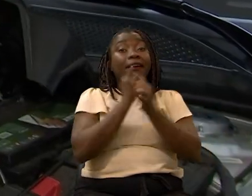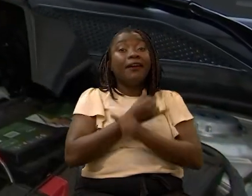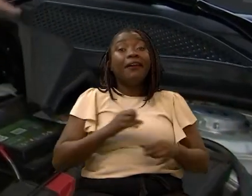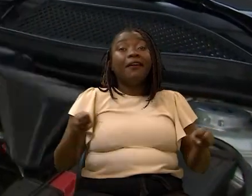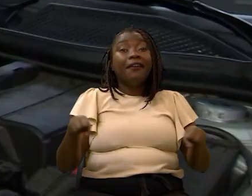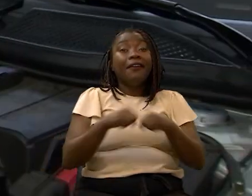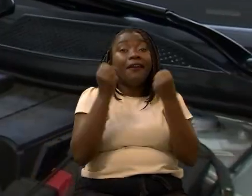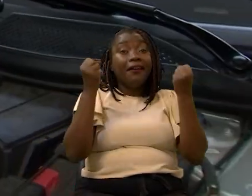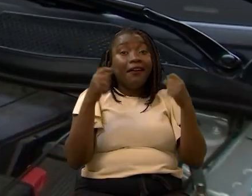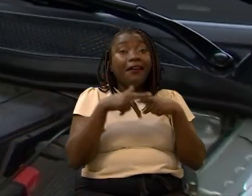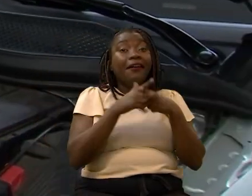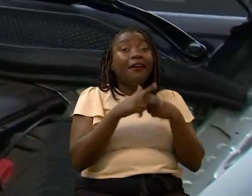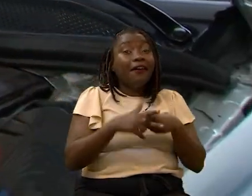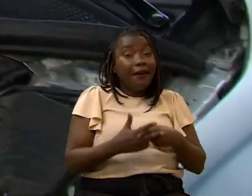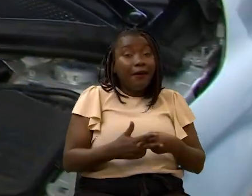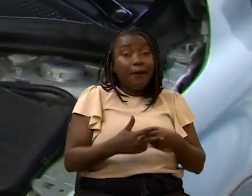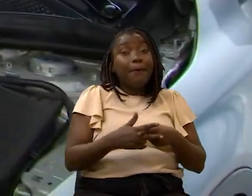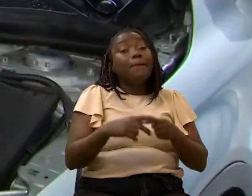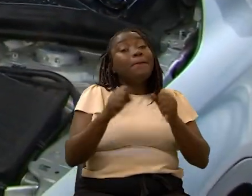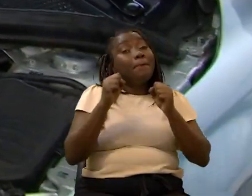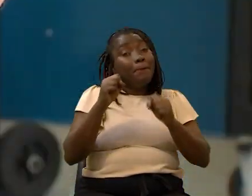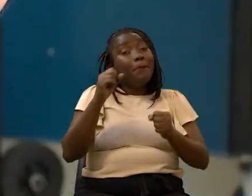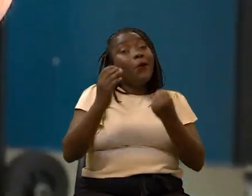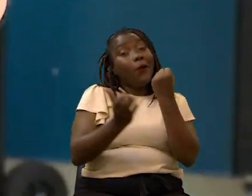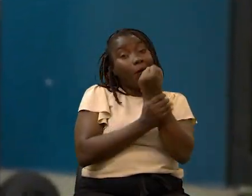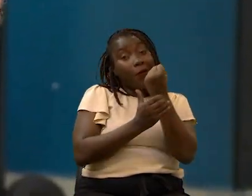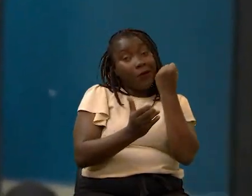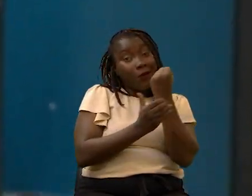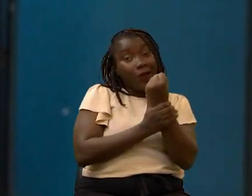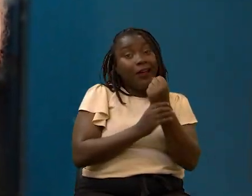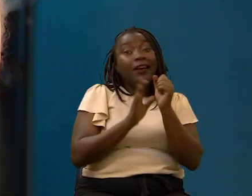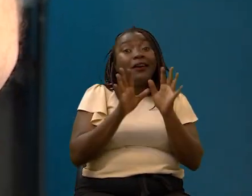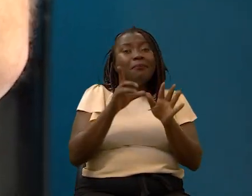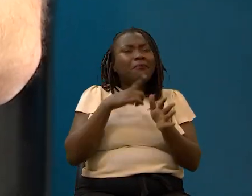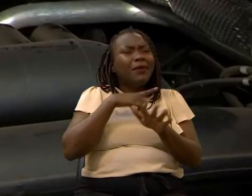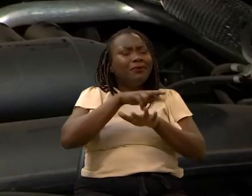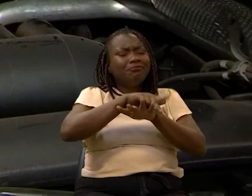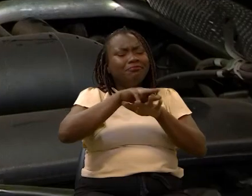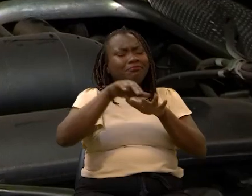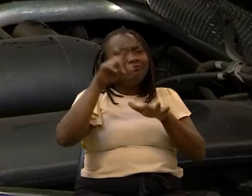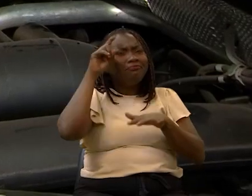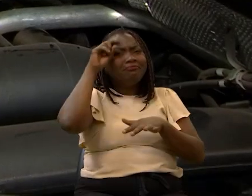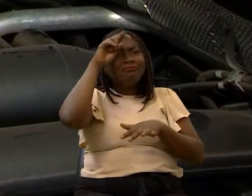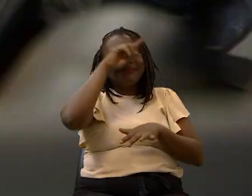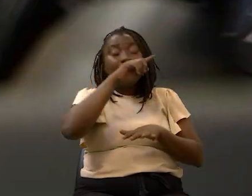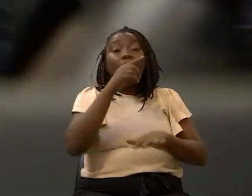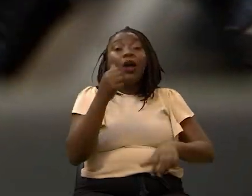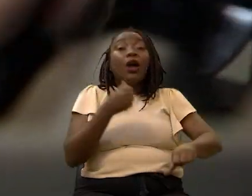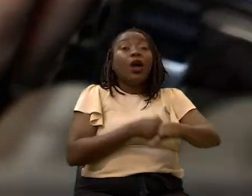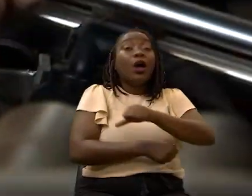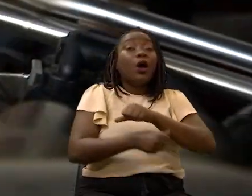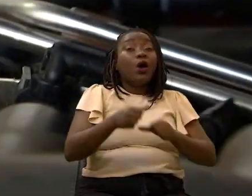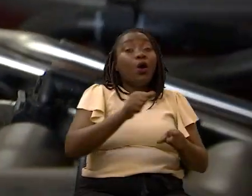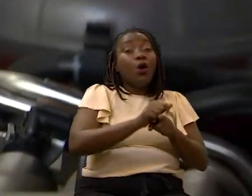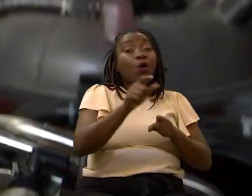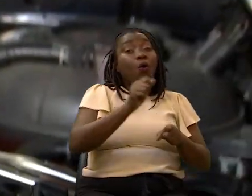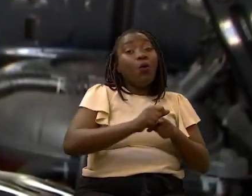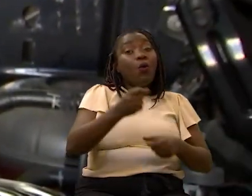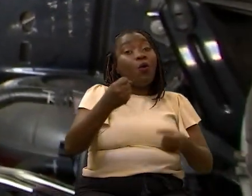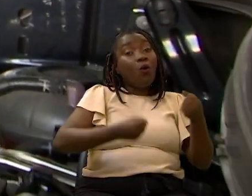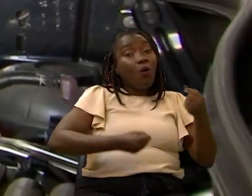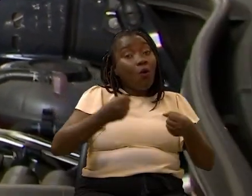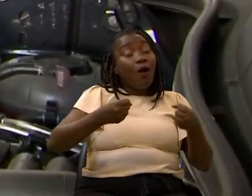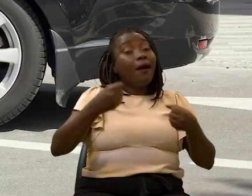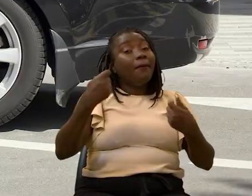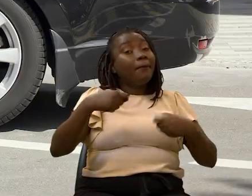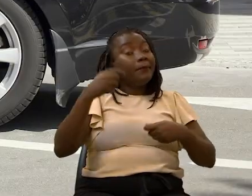pane elétrica, uma pane mecânica, tá, você pode ter até o seguro, mas há uma série de complicadores. Quando você está com aluguel de carro,